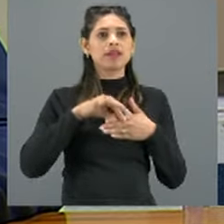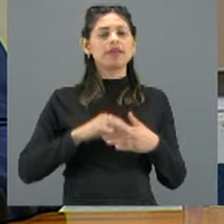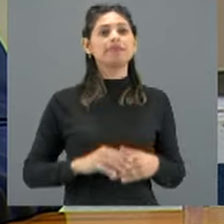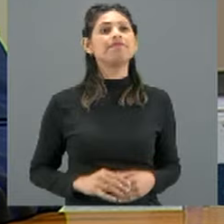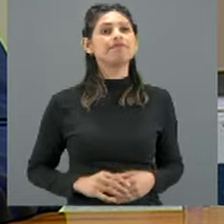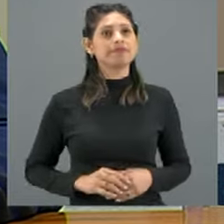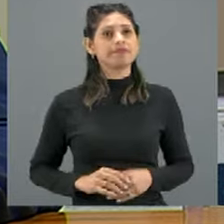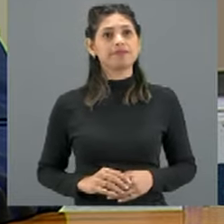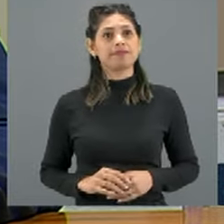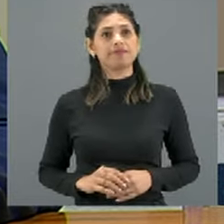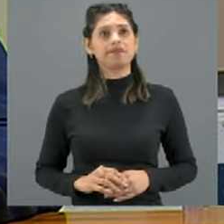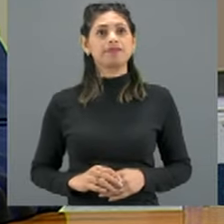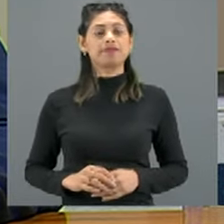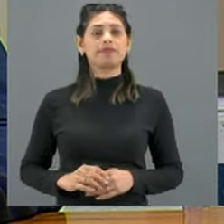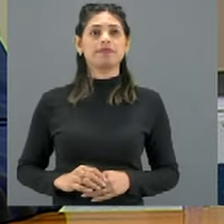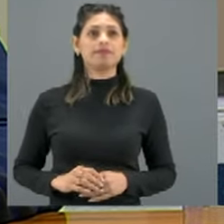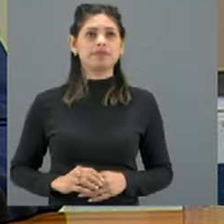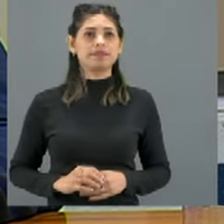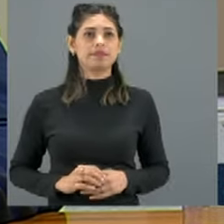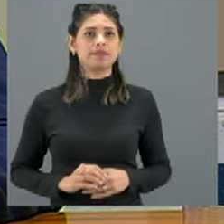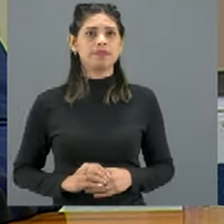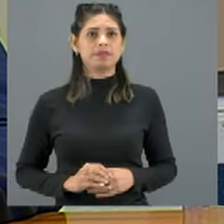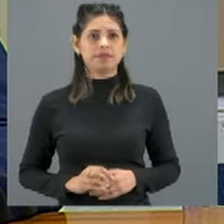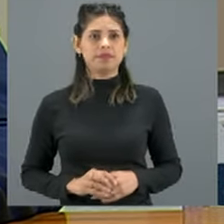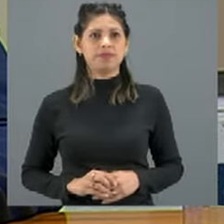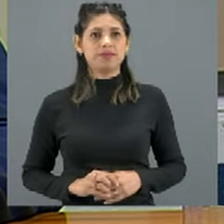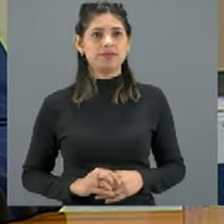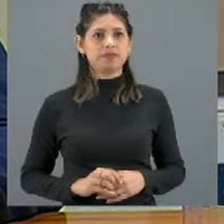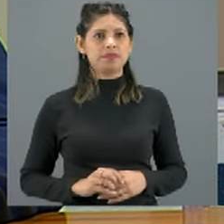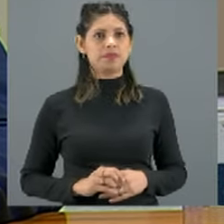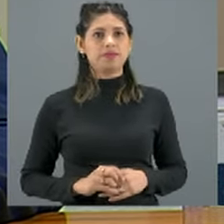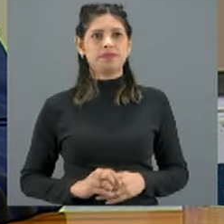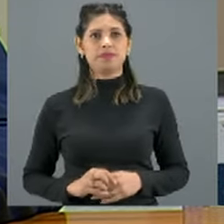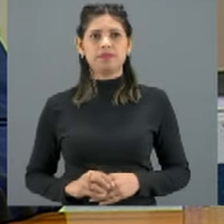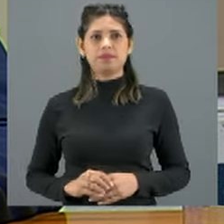a respeito do marco temporal,